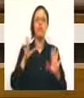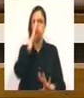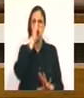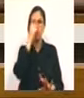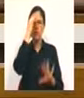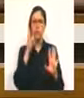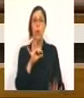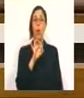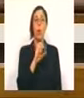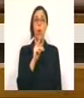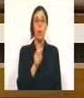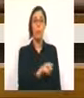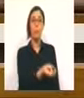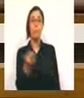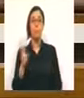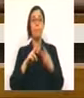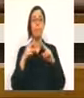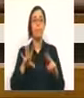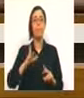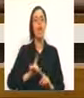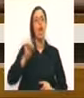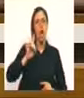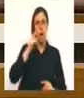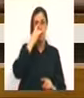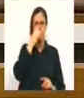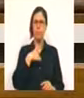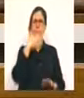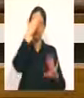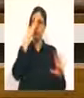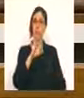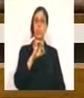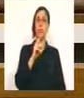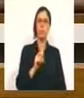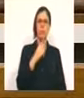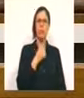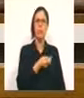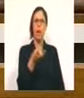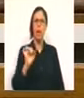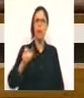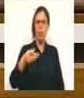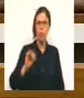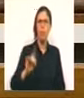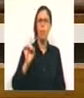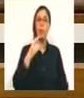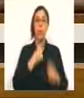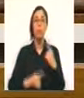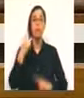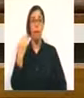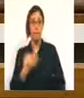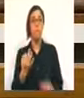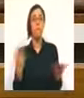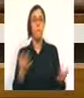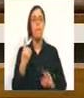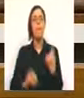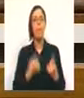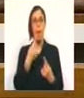aqui, 83 autarcas da região norte. Eu julgo que nestes 83 haverá muitos do Partido Socialista, denunciaram. E, portanto, se há